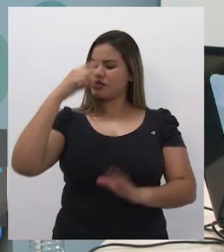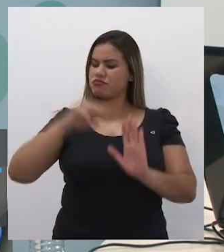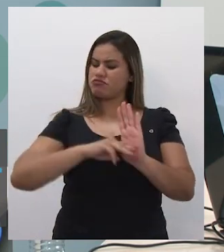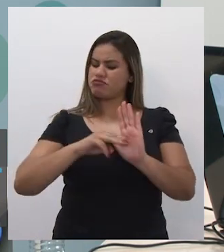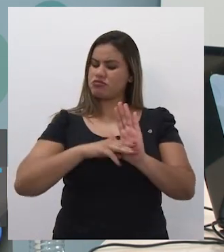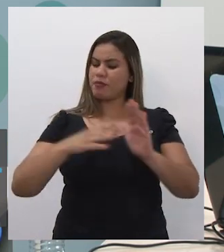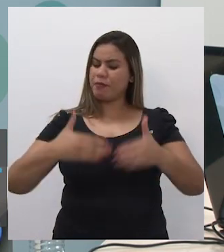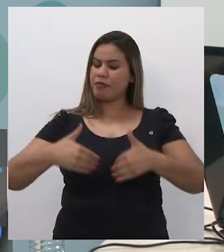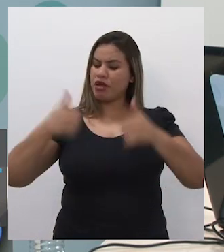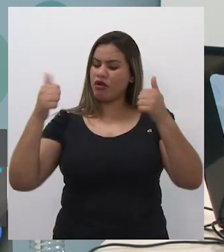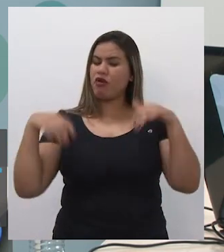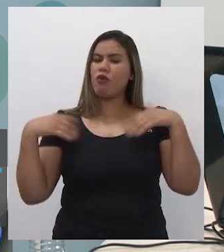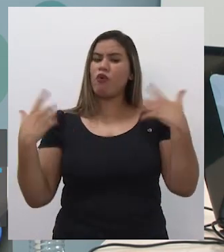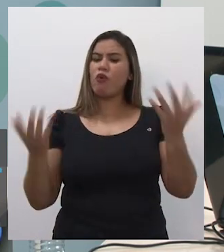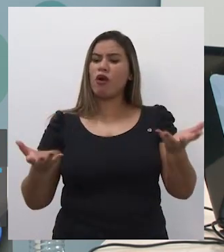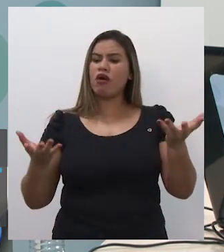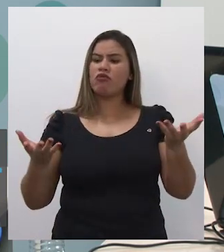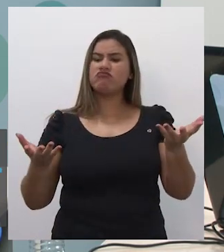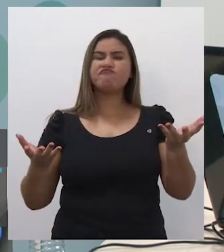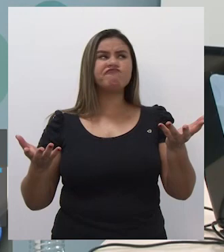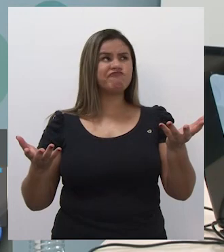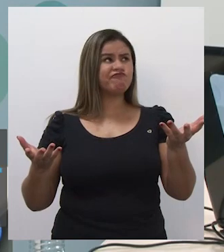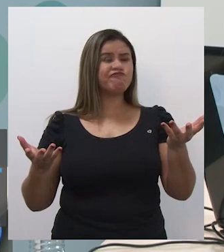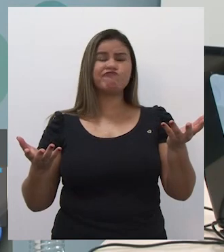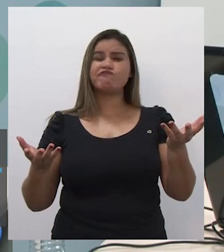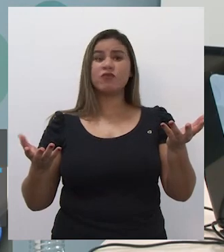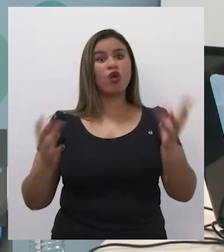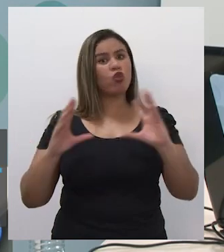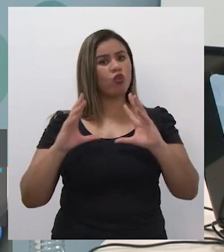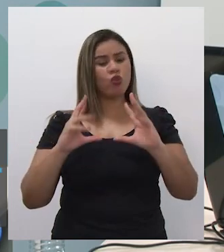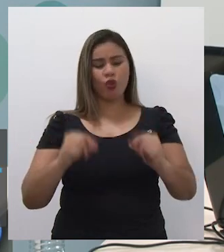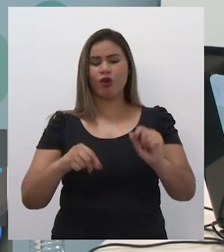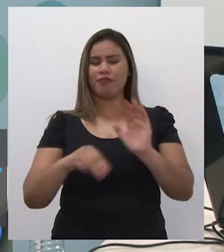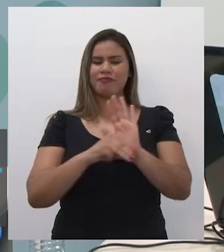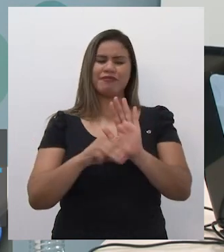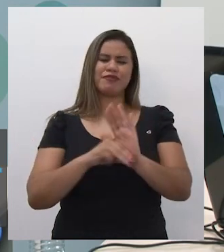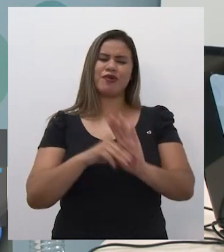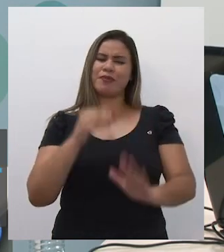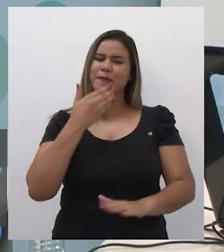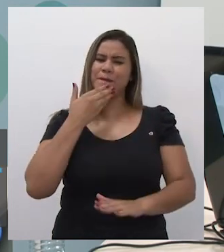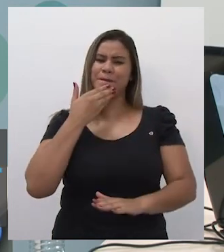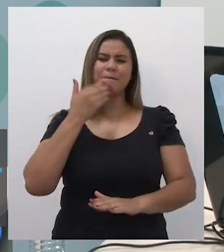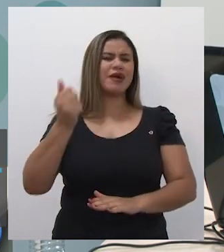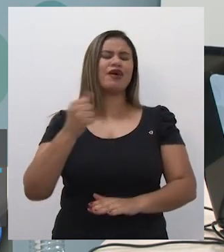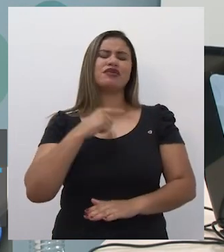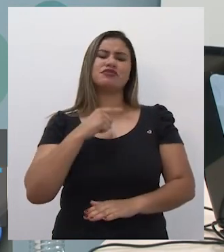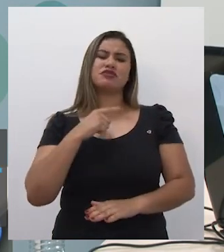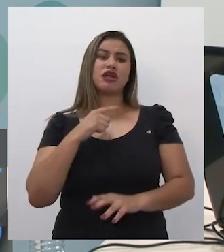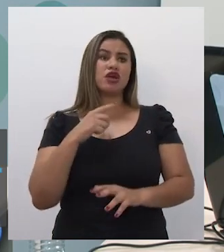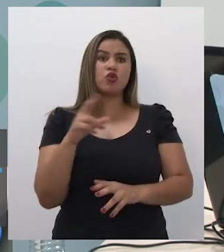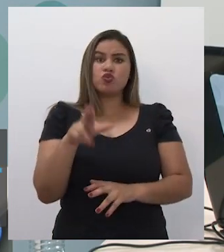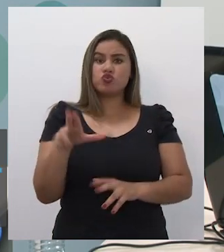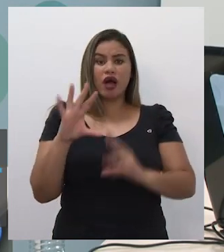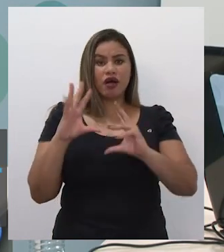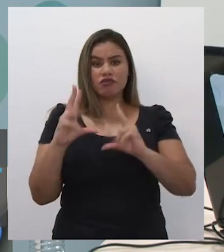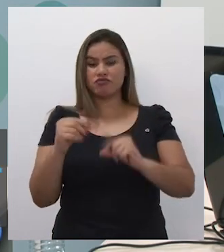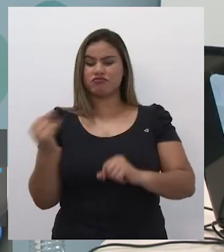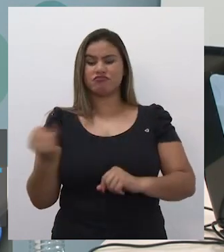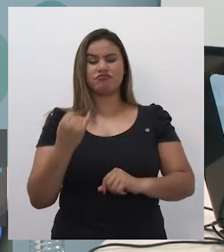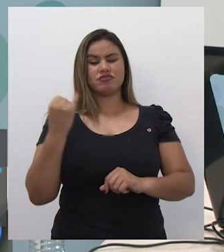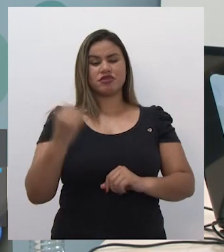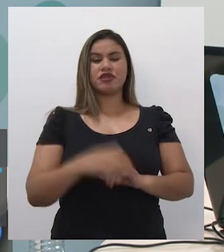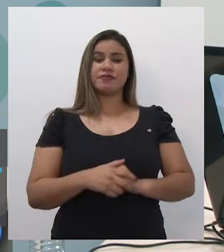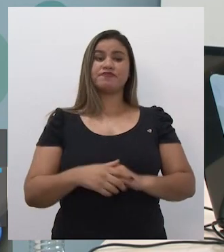né? E a resposta é todas, né? Sempre utilizar o máximo possível, a maior variedade possível é importante.